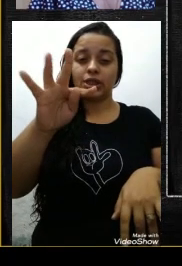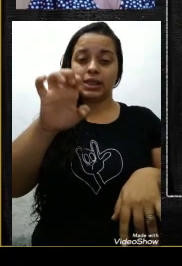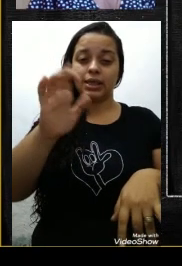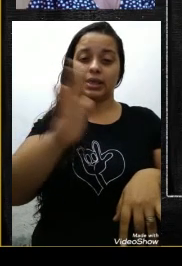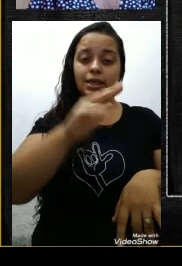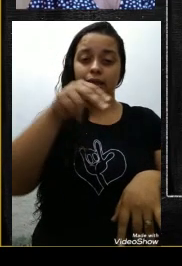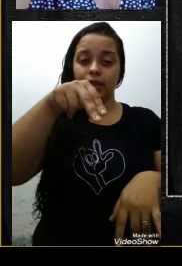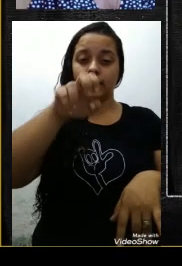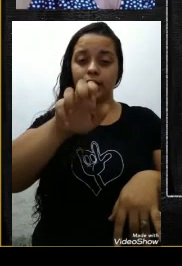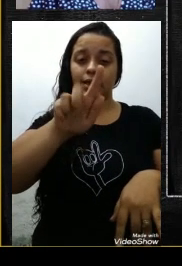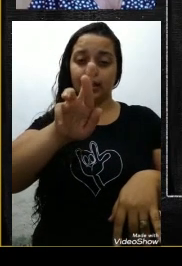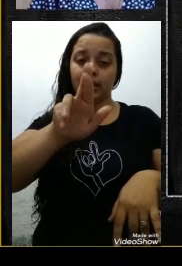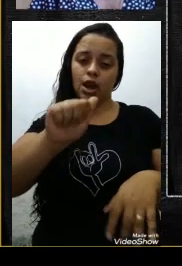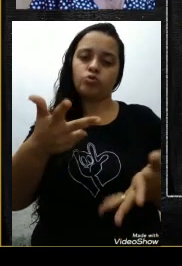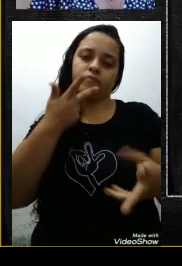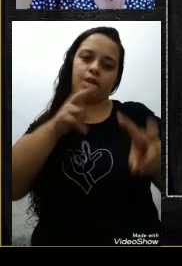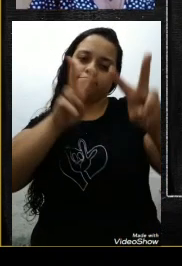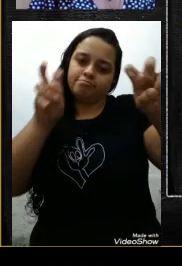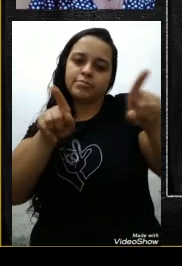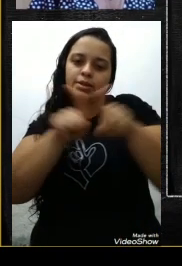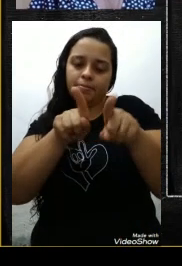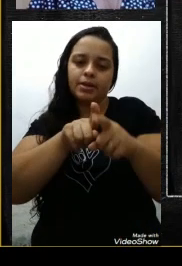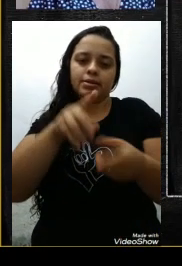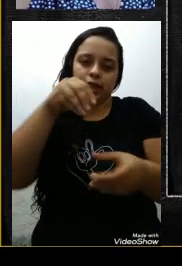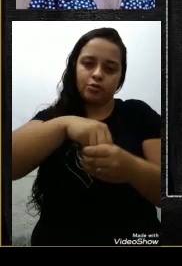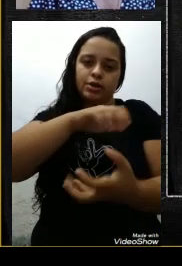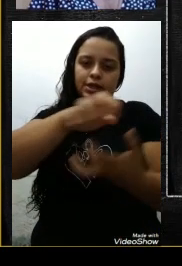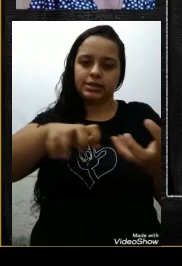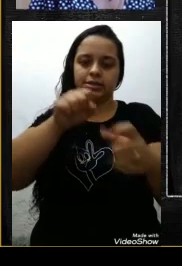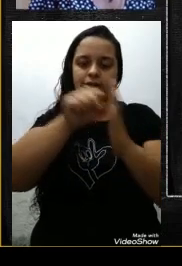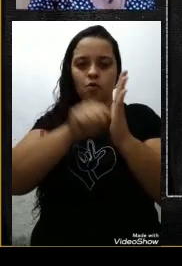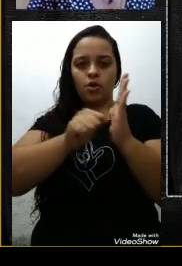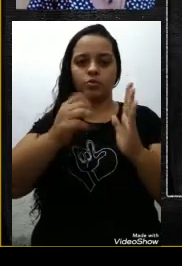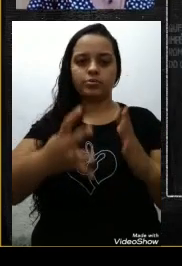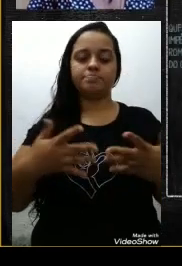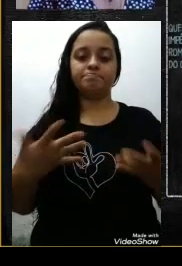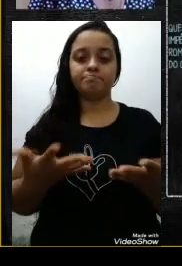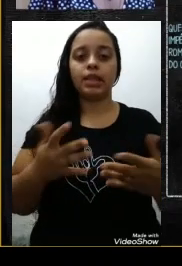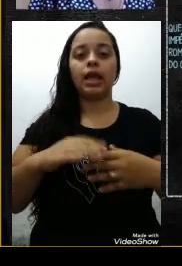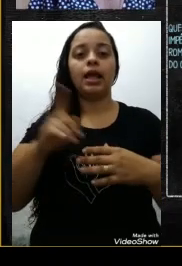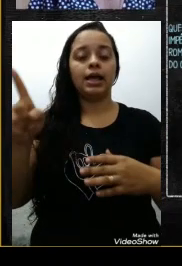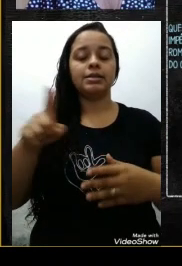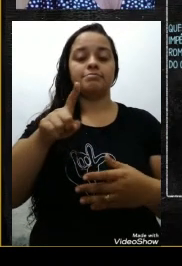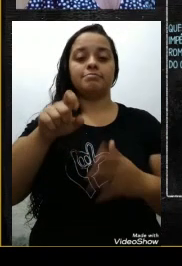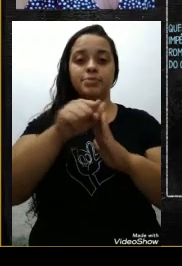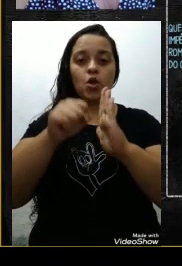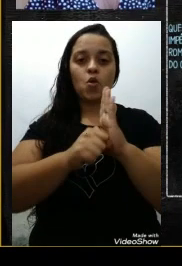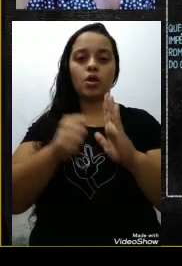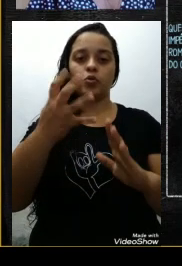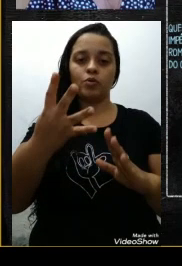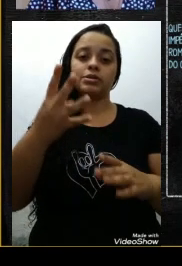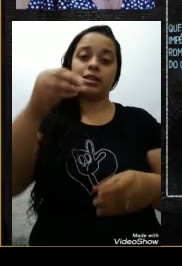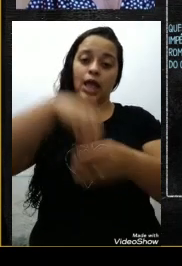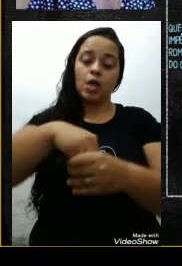tópicos dos quais a gente vai falar na aula de hoje, a crise do século XIV. Bem, o século